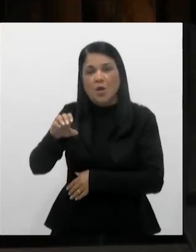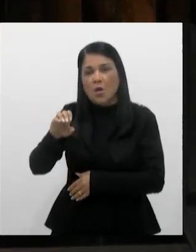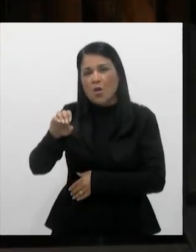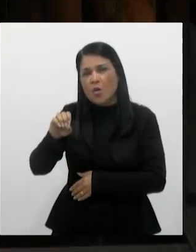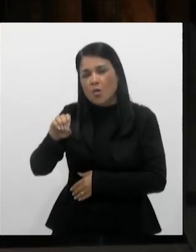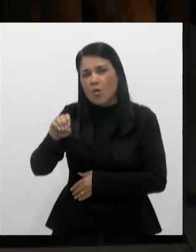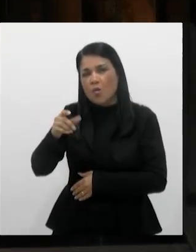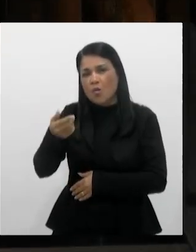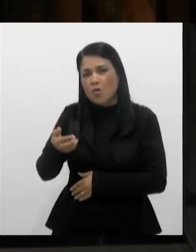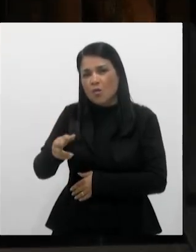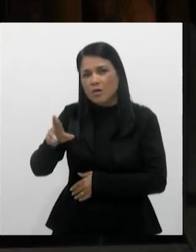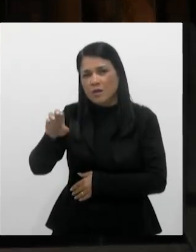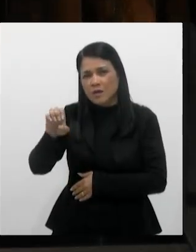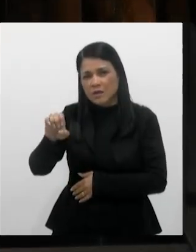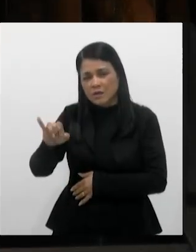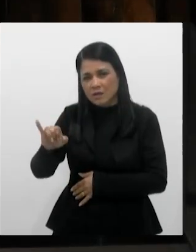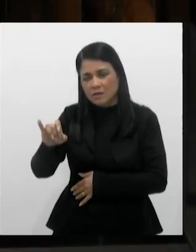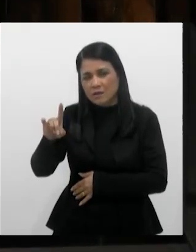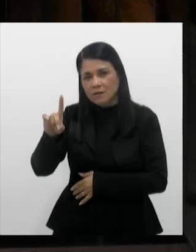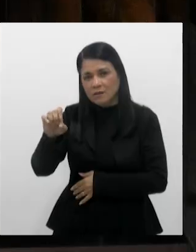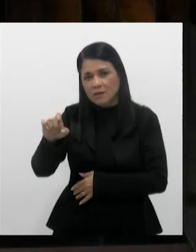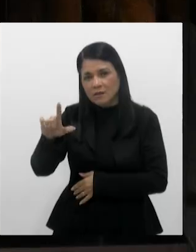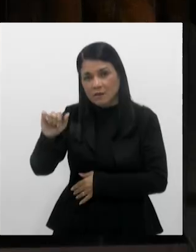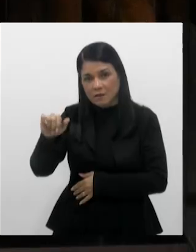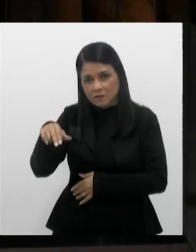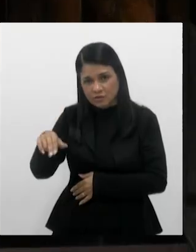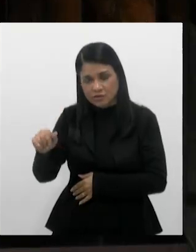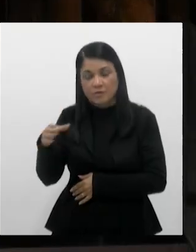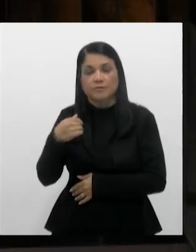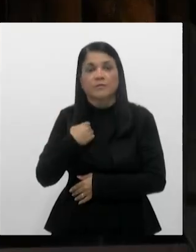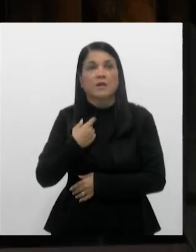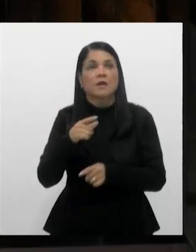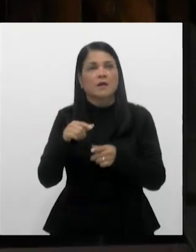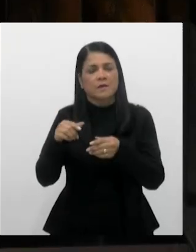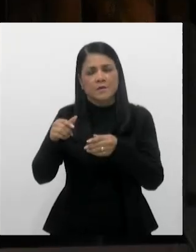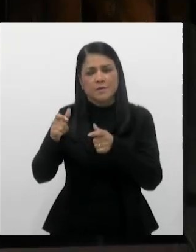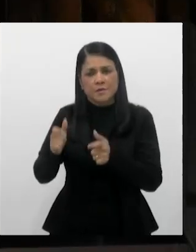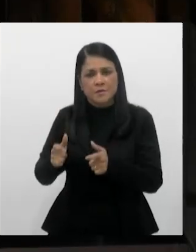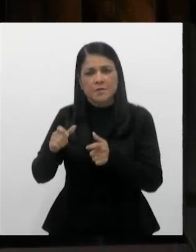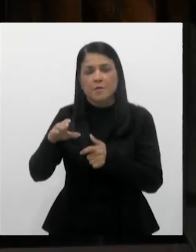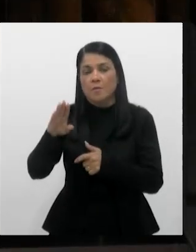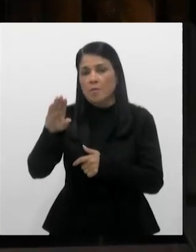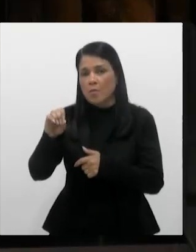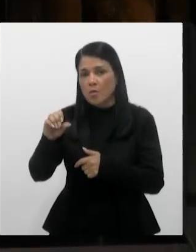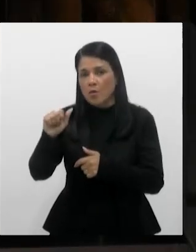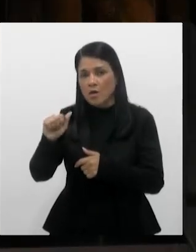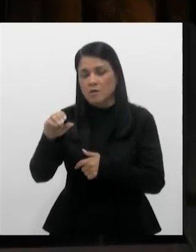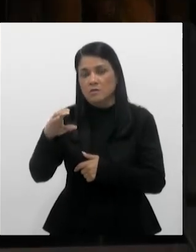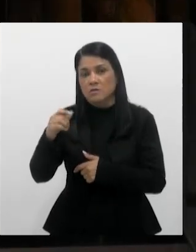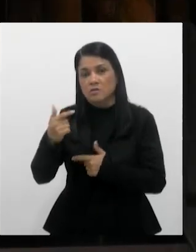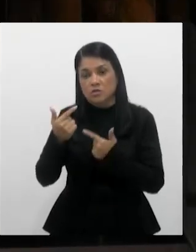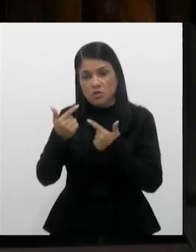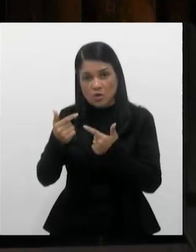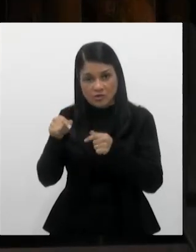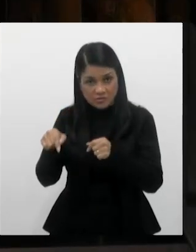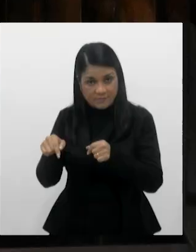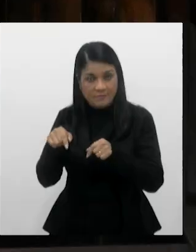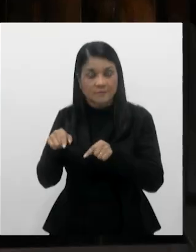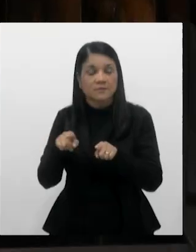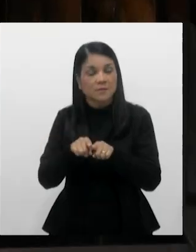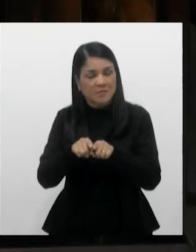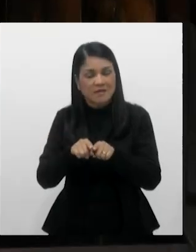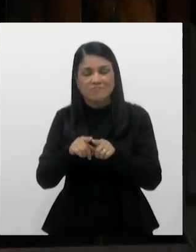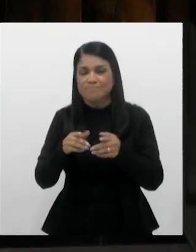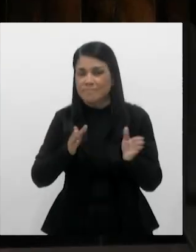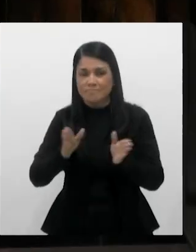Boa Sorte. Estão sem acesso à sede, sem acesso ao hospital, vivendo situações terríveis,